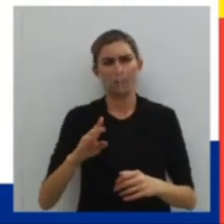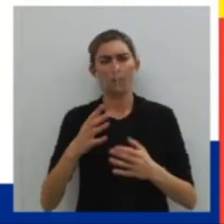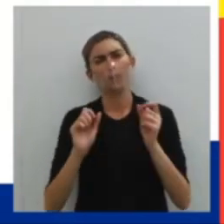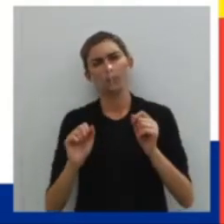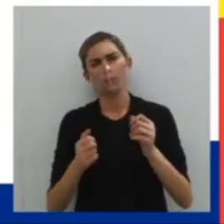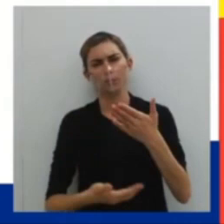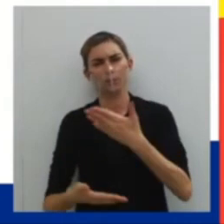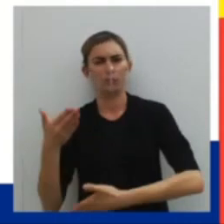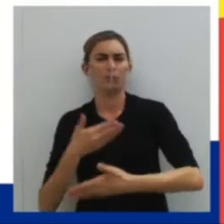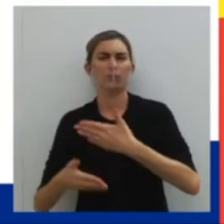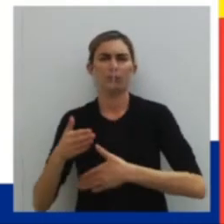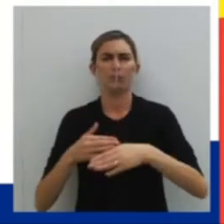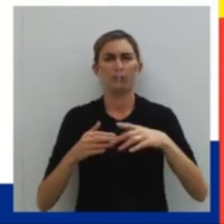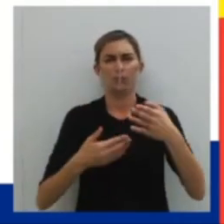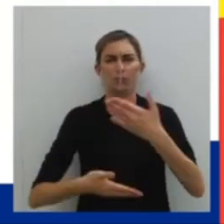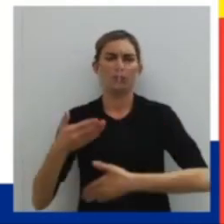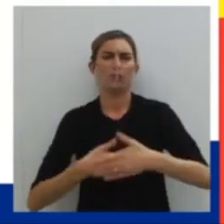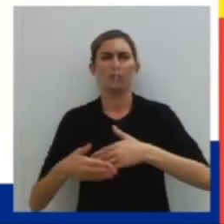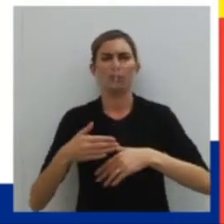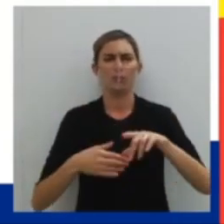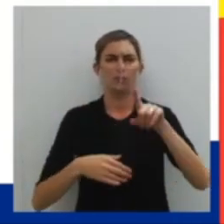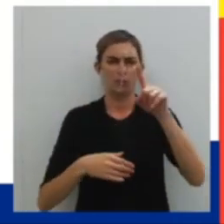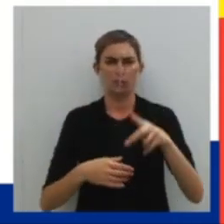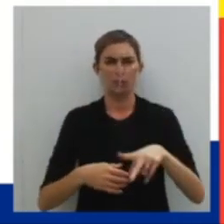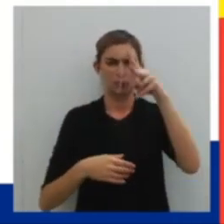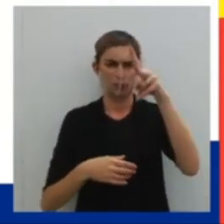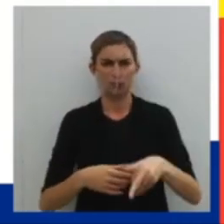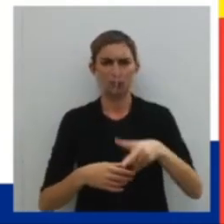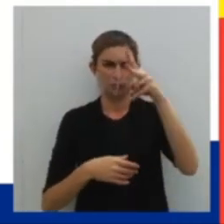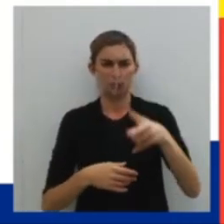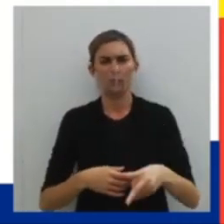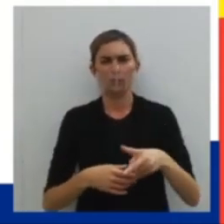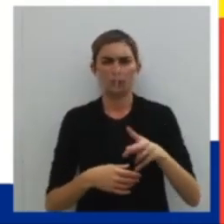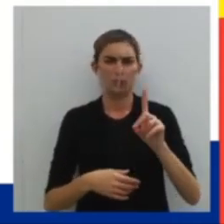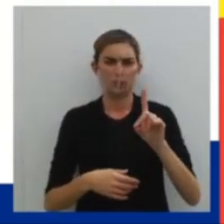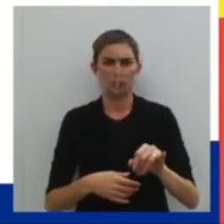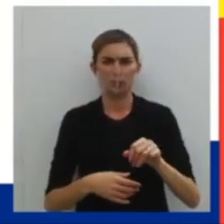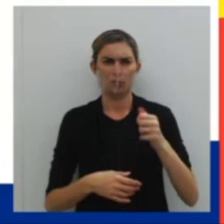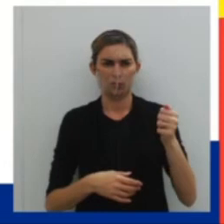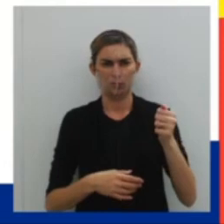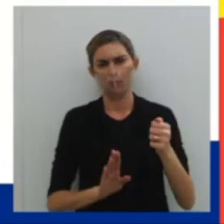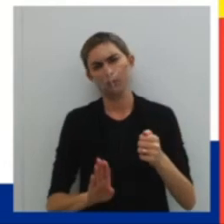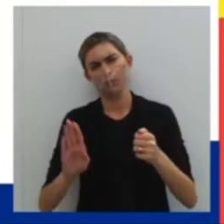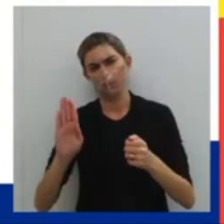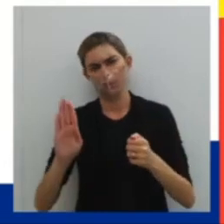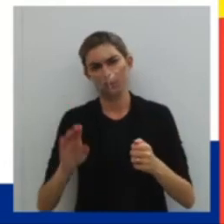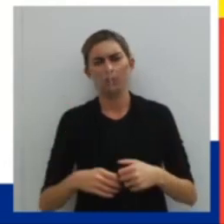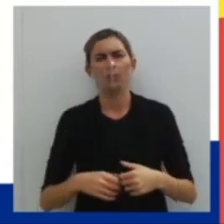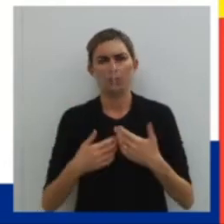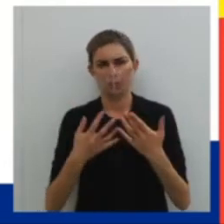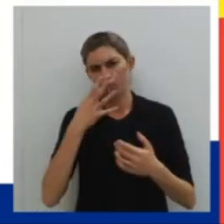eu posso estabelecer uma relação, esses dois pontinhos eu vou ler como se fosse de A em